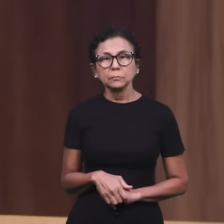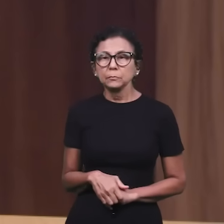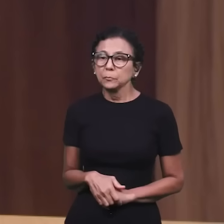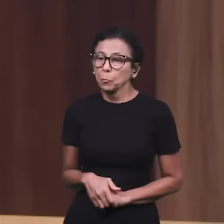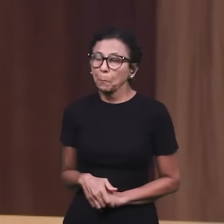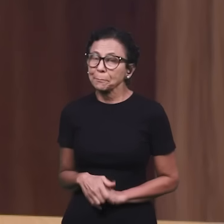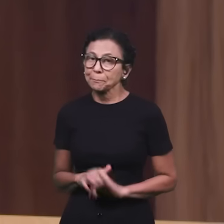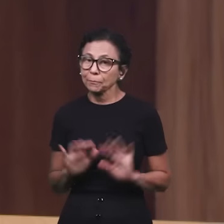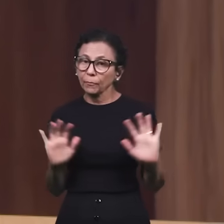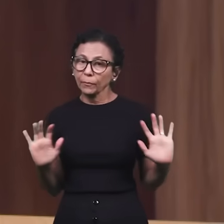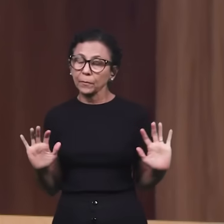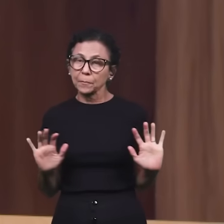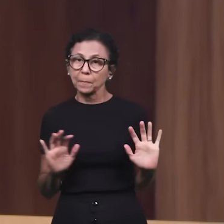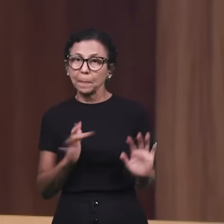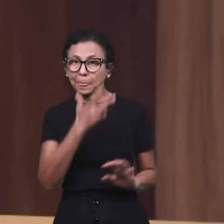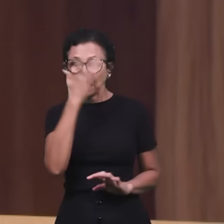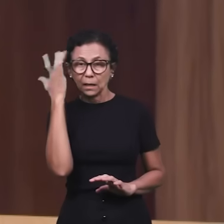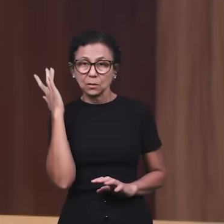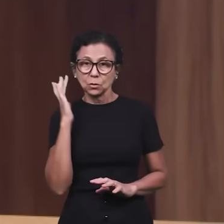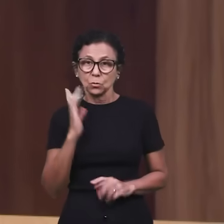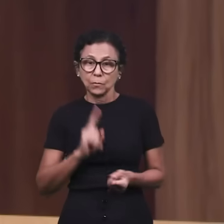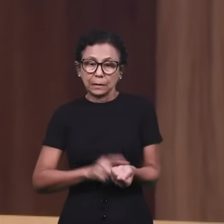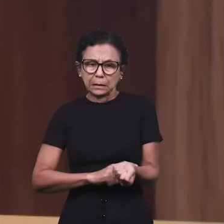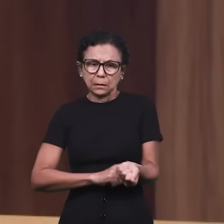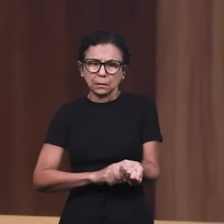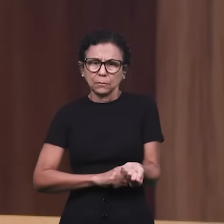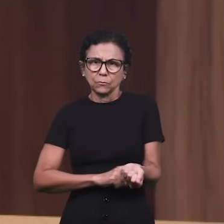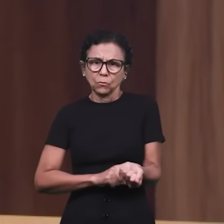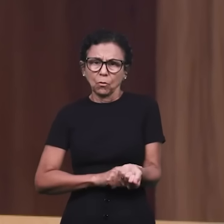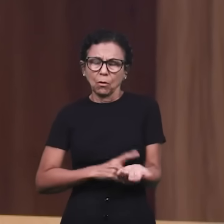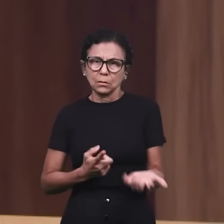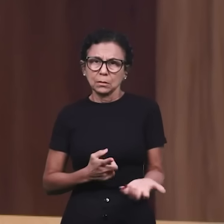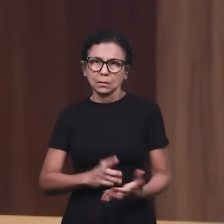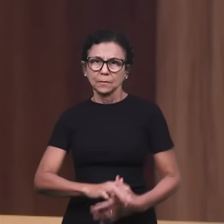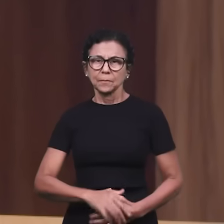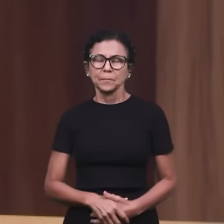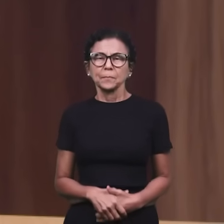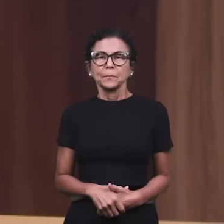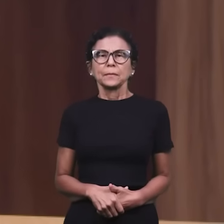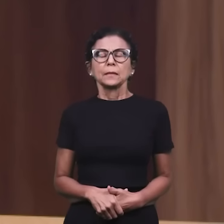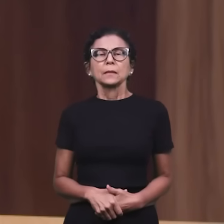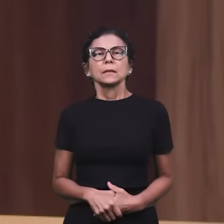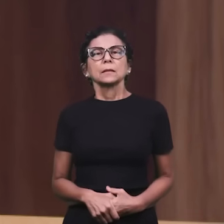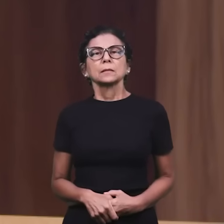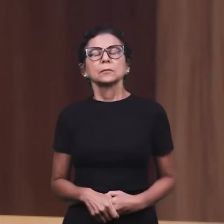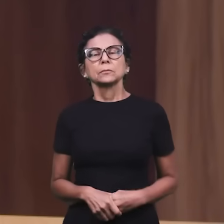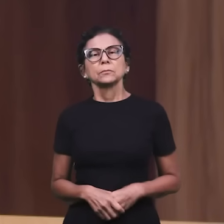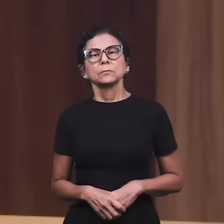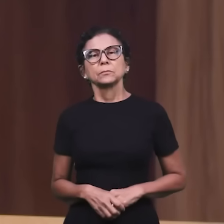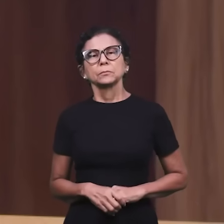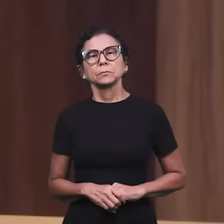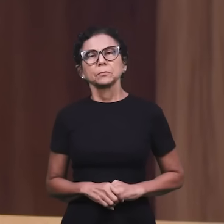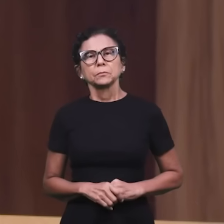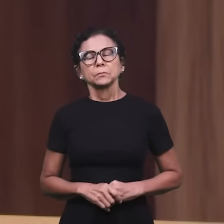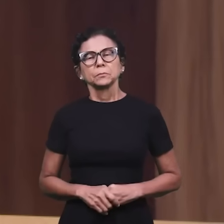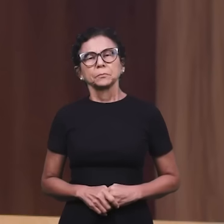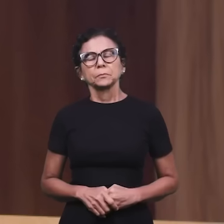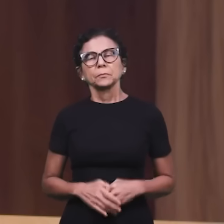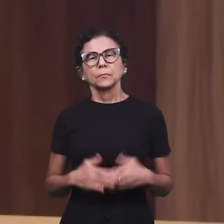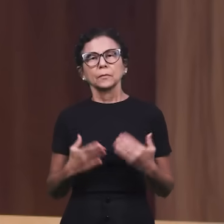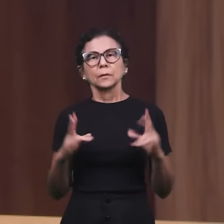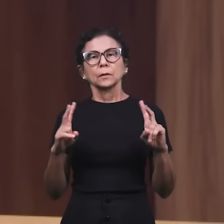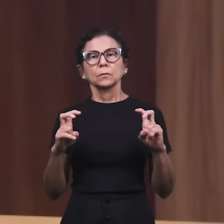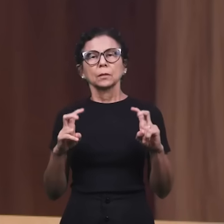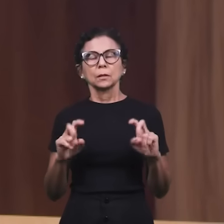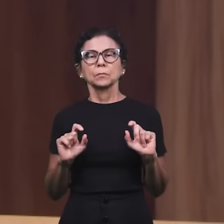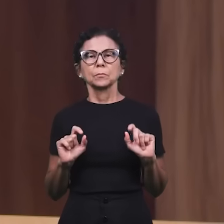o ambiente fica tenso. Exato. E qual é o tema hoje? O tema é mostrar que Deus